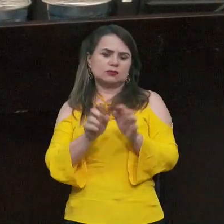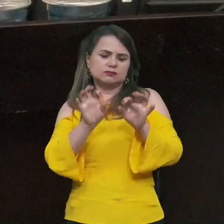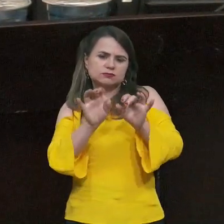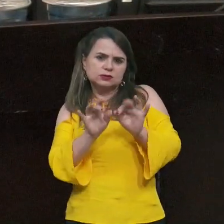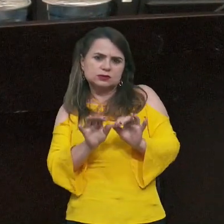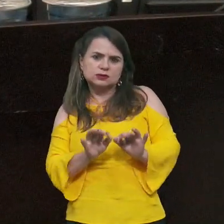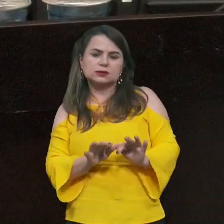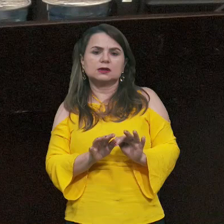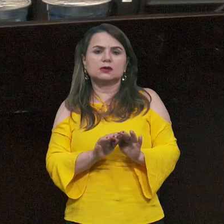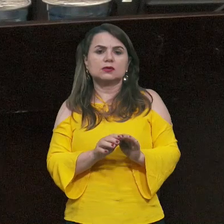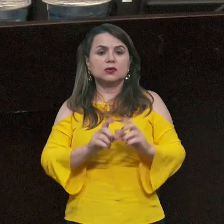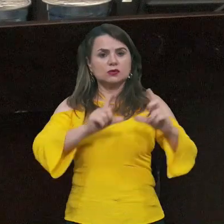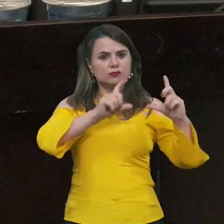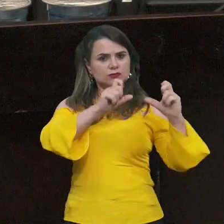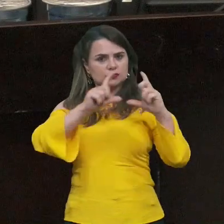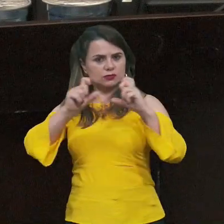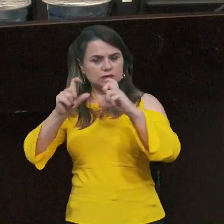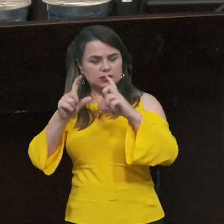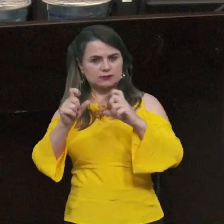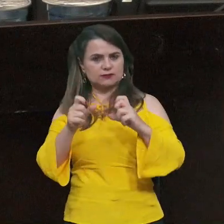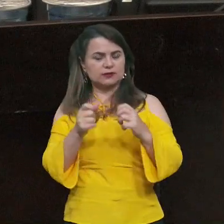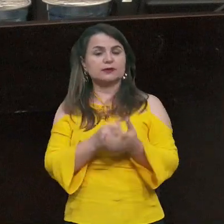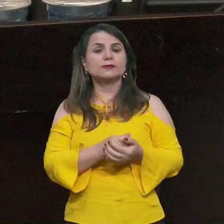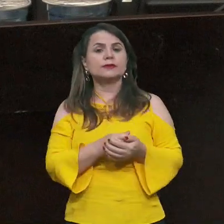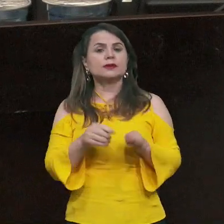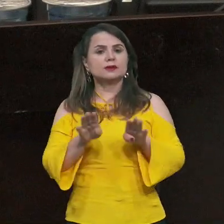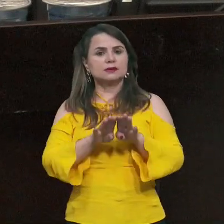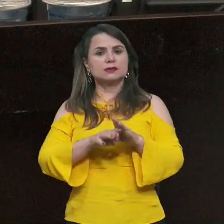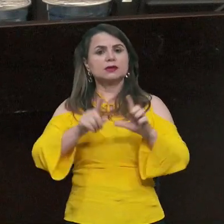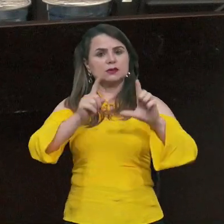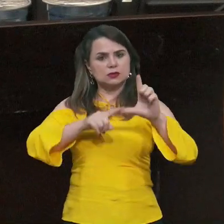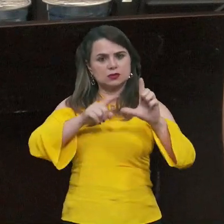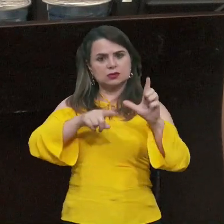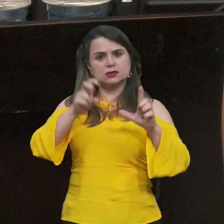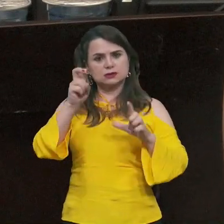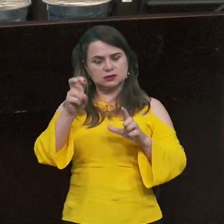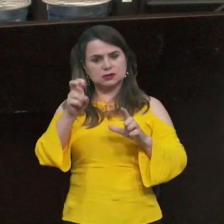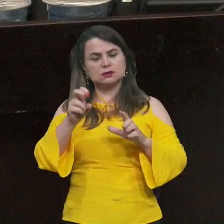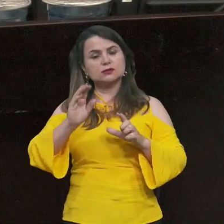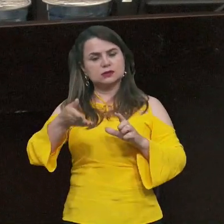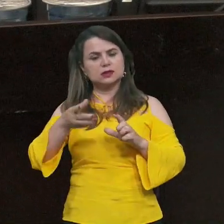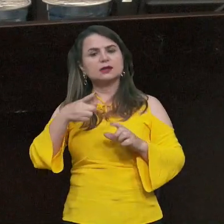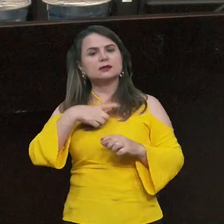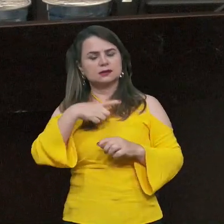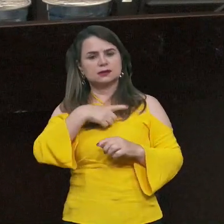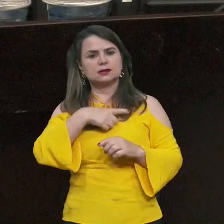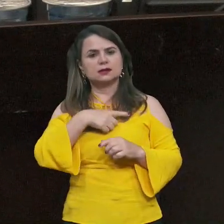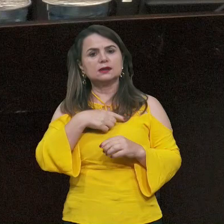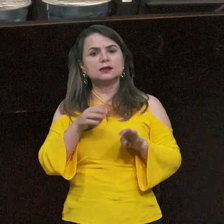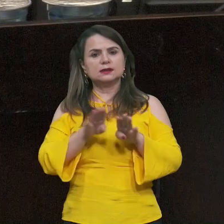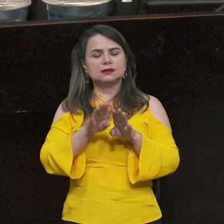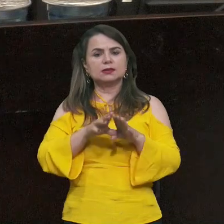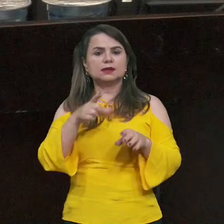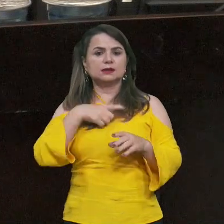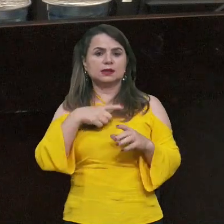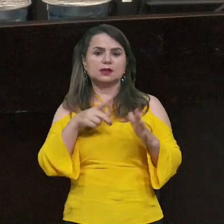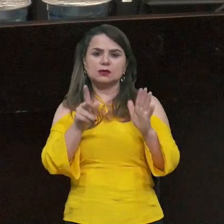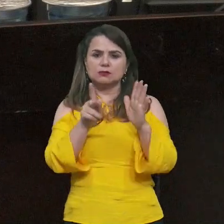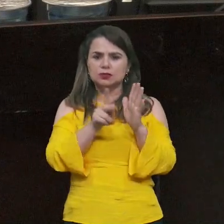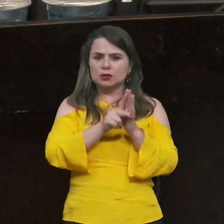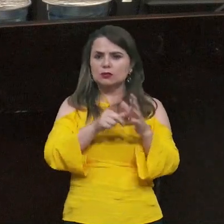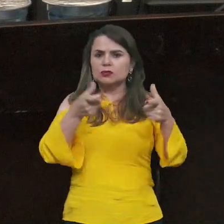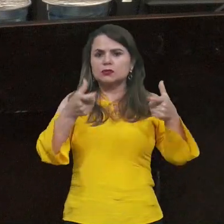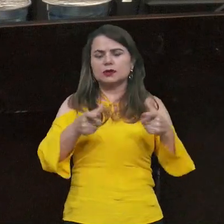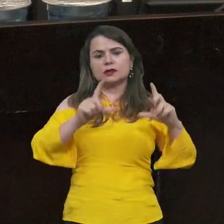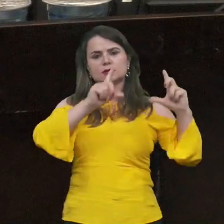dentro do ramo fotográfico. Já tiveram 5 lojas ativas e hoje possuem um enorme estúdio fotográfico.